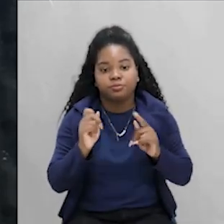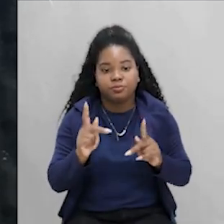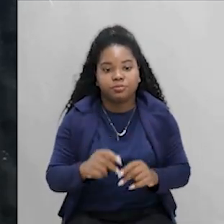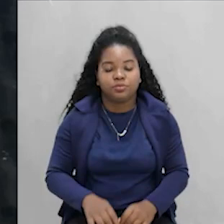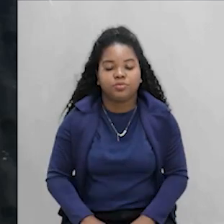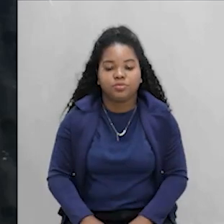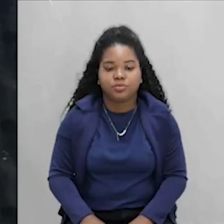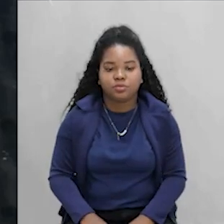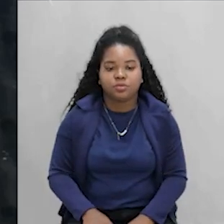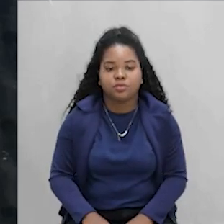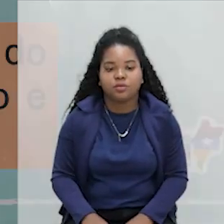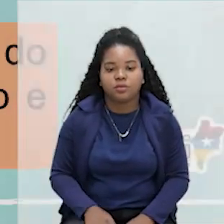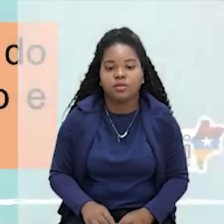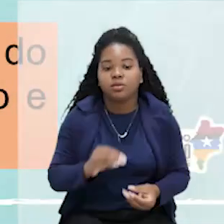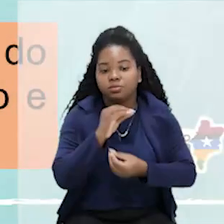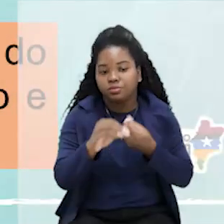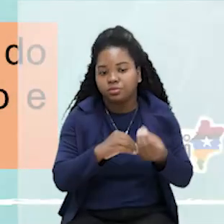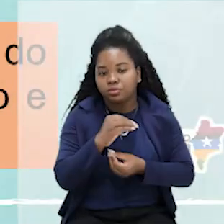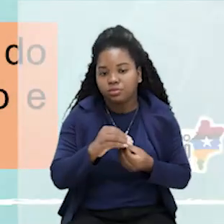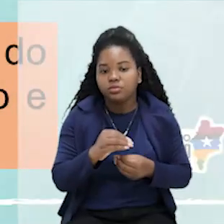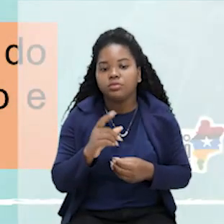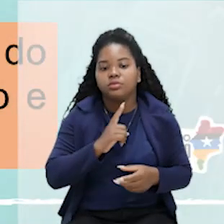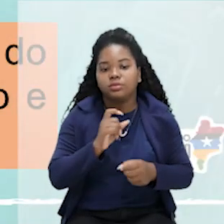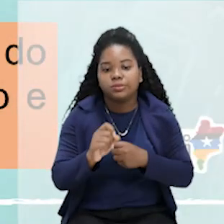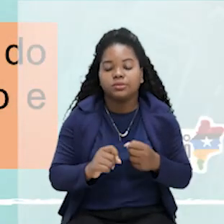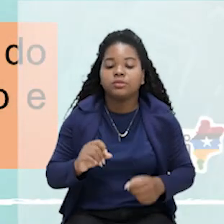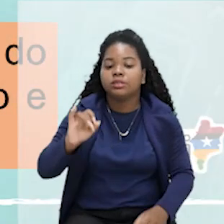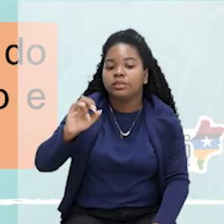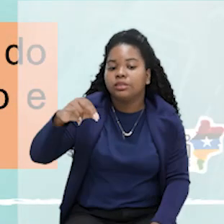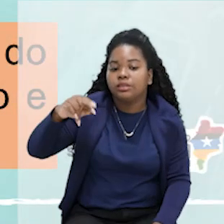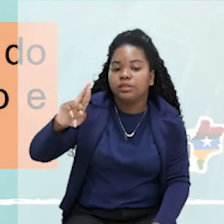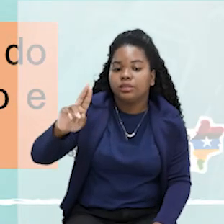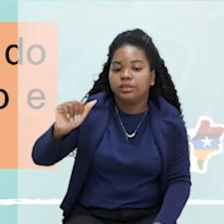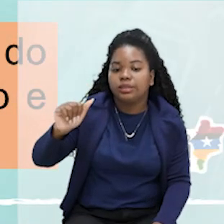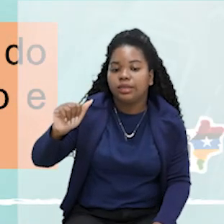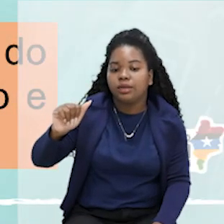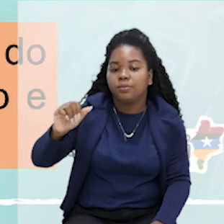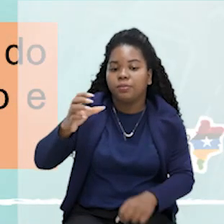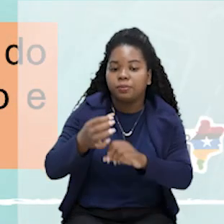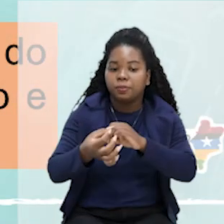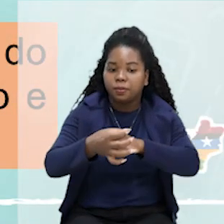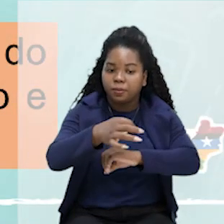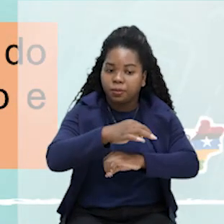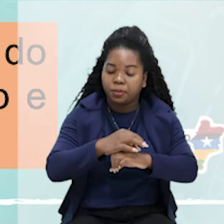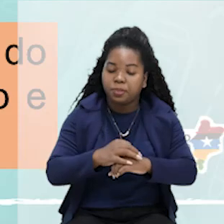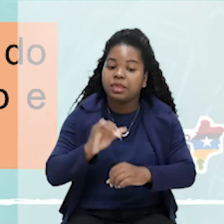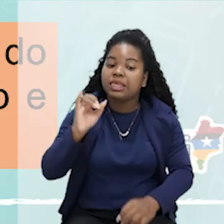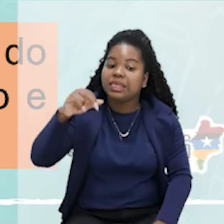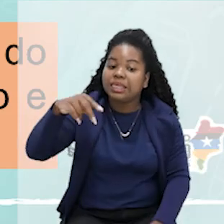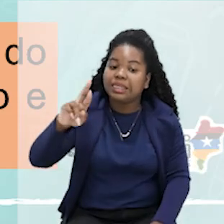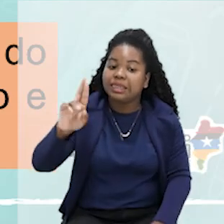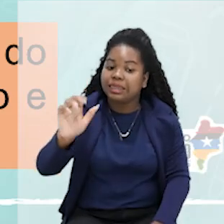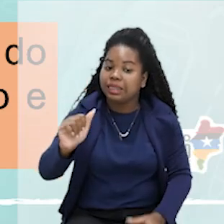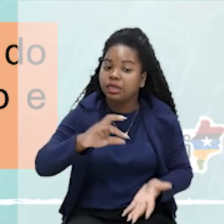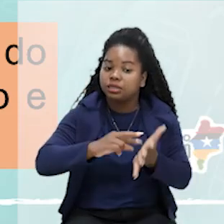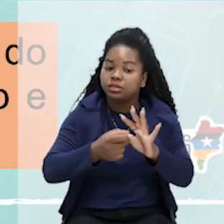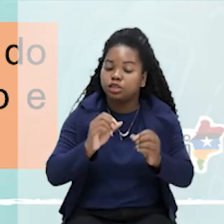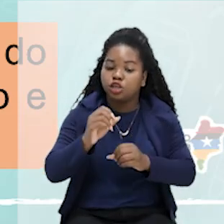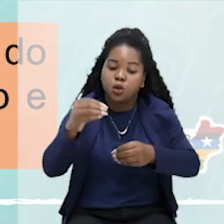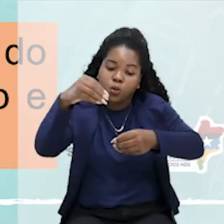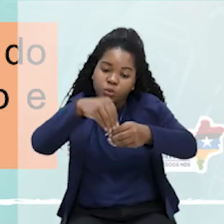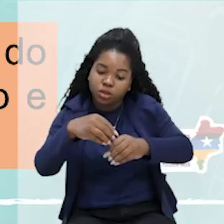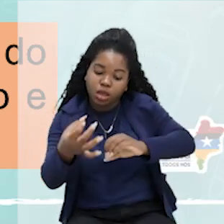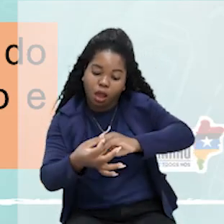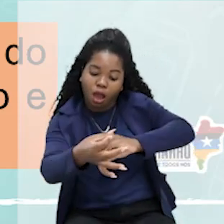bom nós temos a desidratação intramolecular né E se intra quer dizer dentro